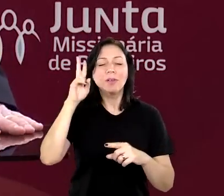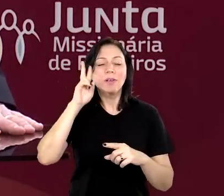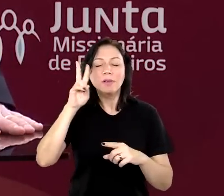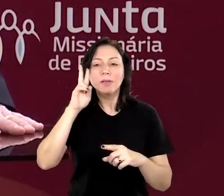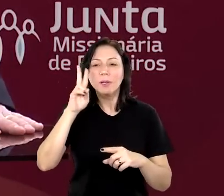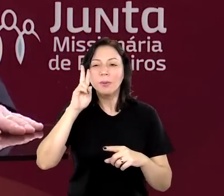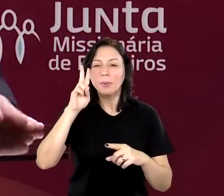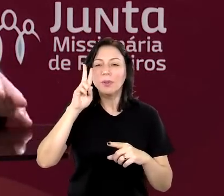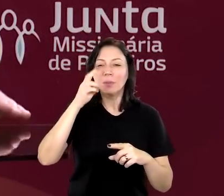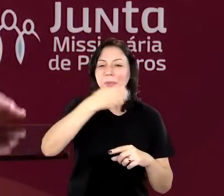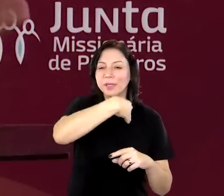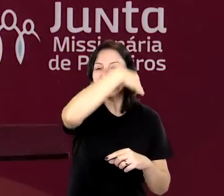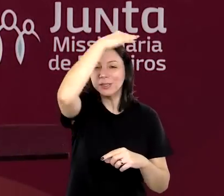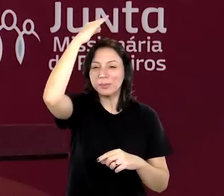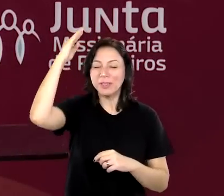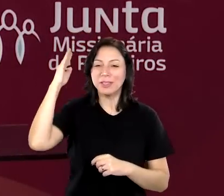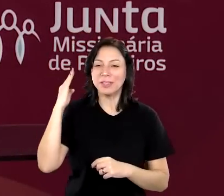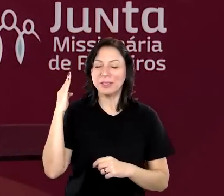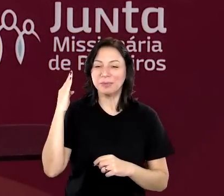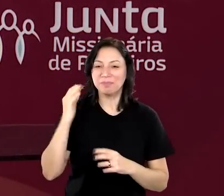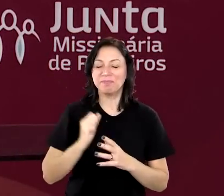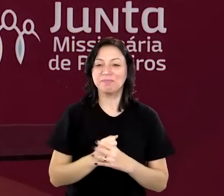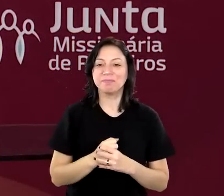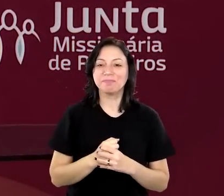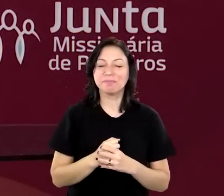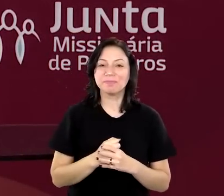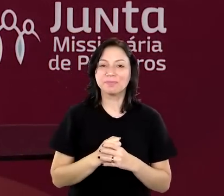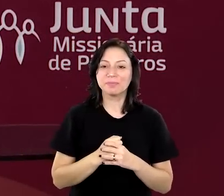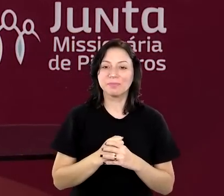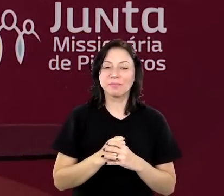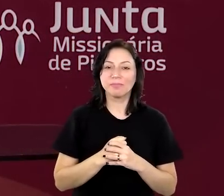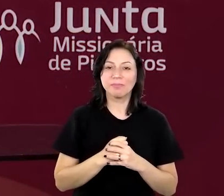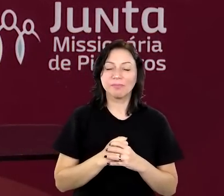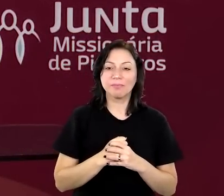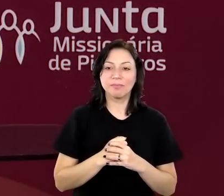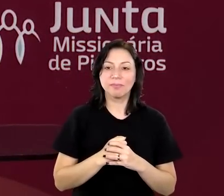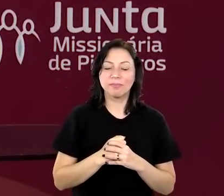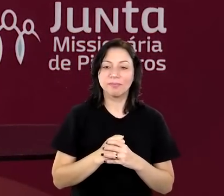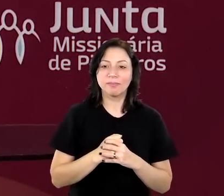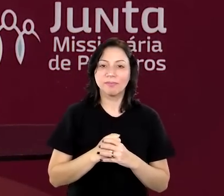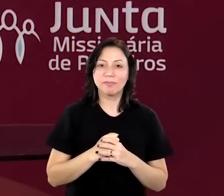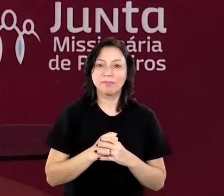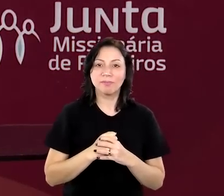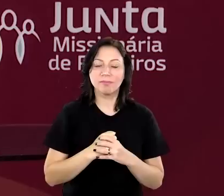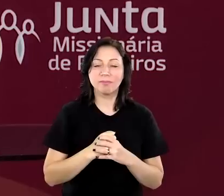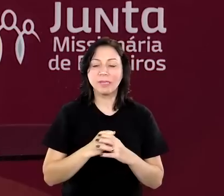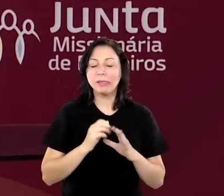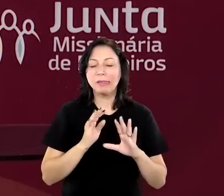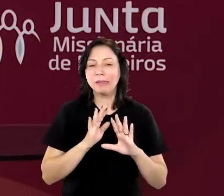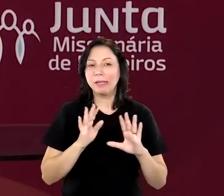Maria, não na perspectiva daquilo que a Igreja Católica transformou,